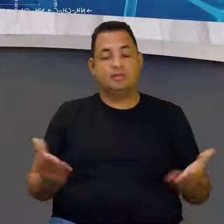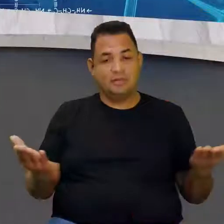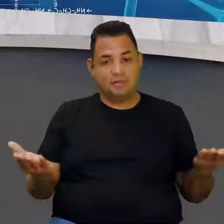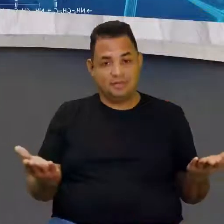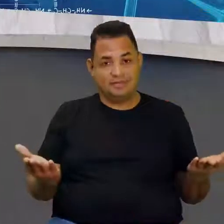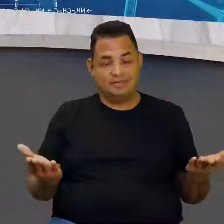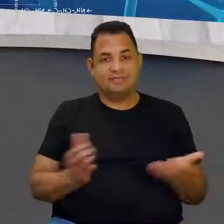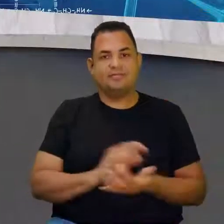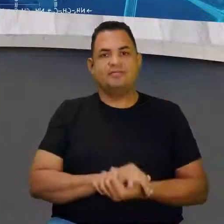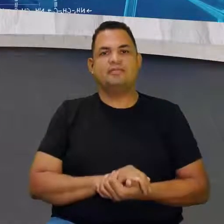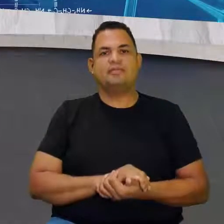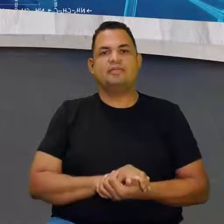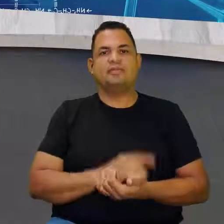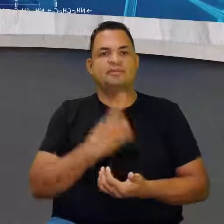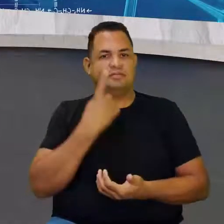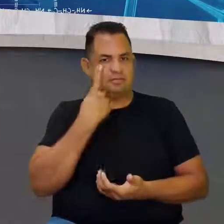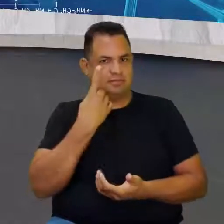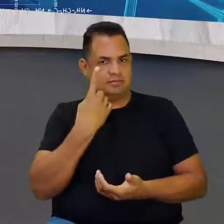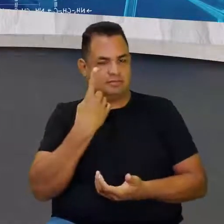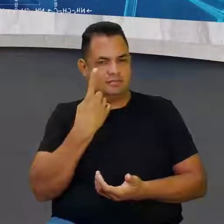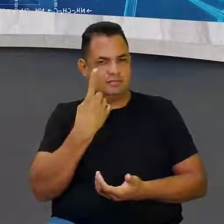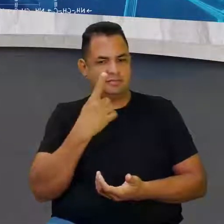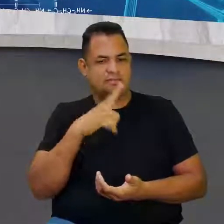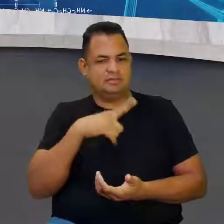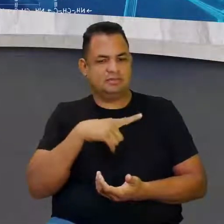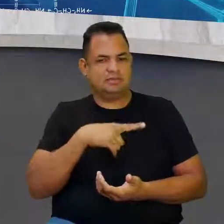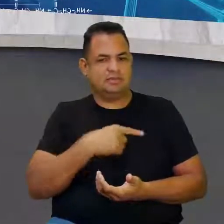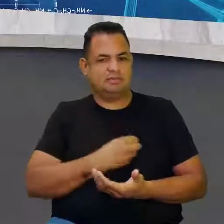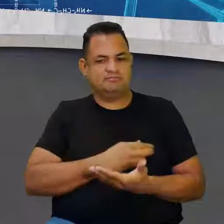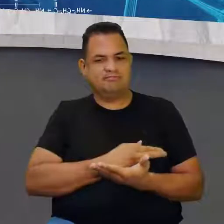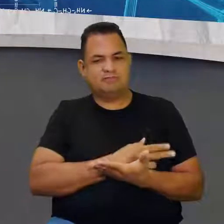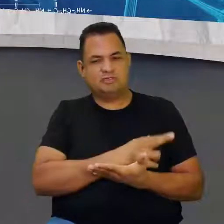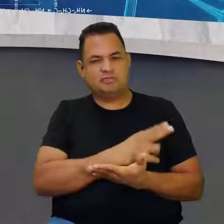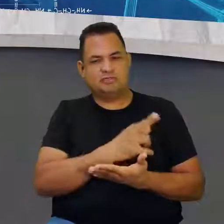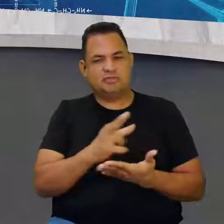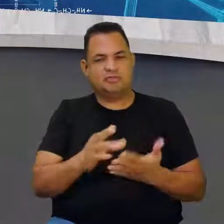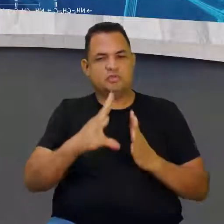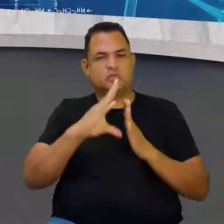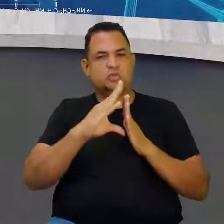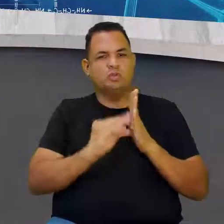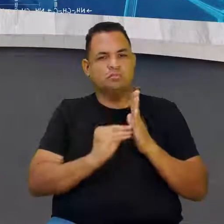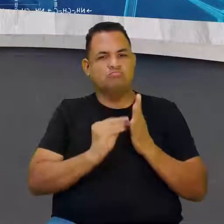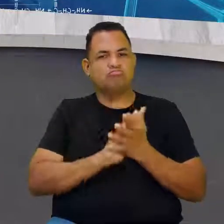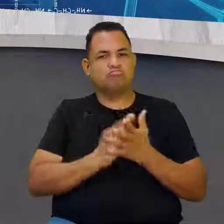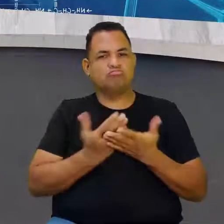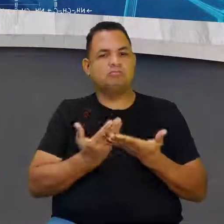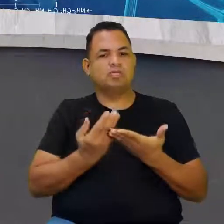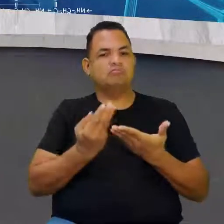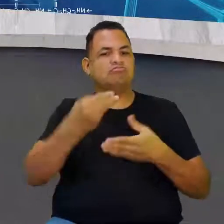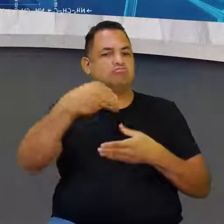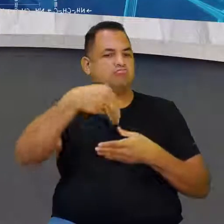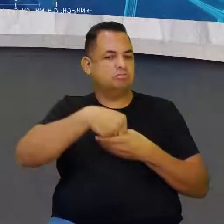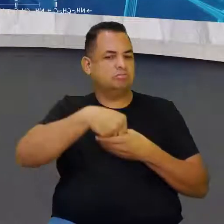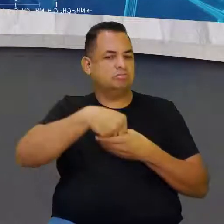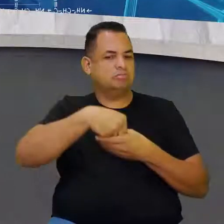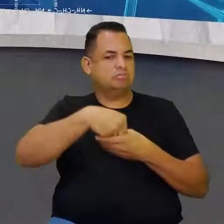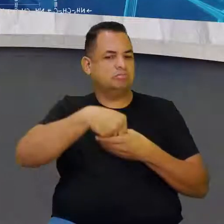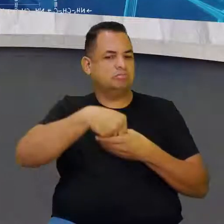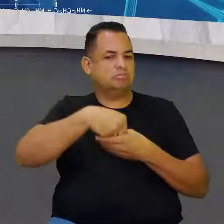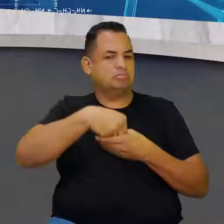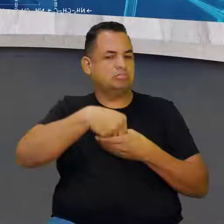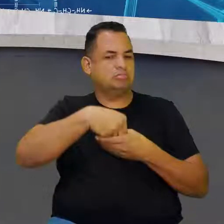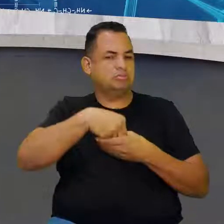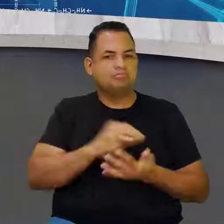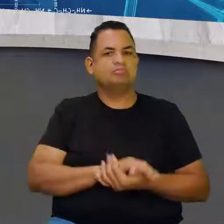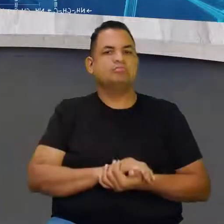Então, pessoal, vocês viram aí, nós temos bastantes conteúdos que são cobrados dentro do Enem, né? Não